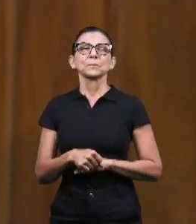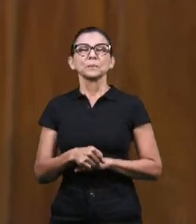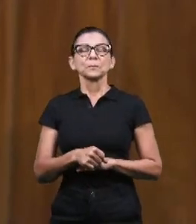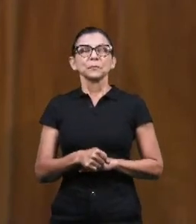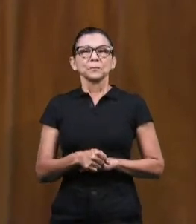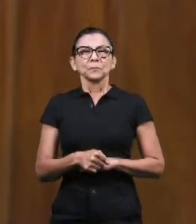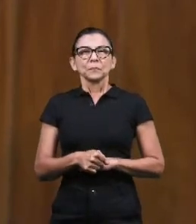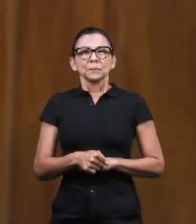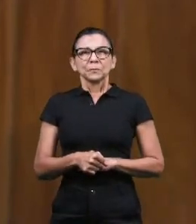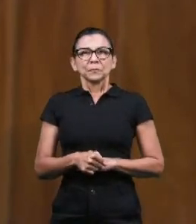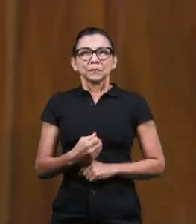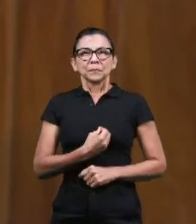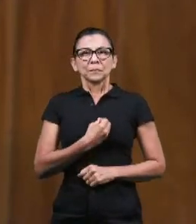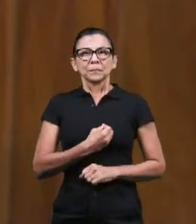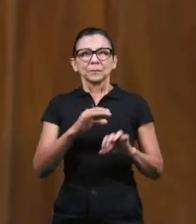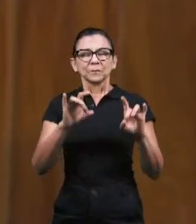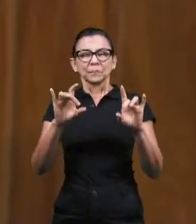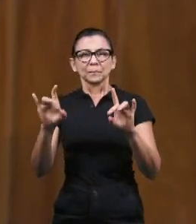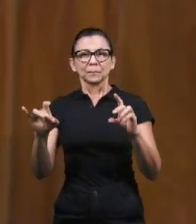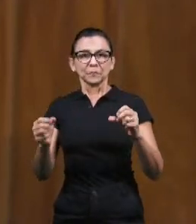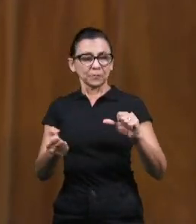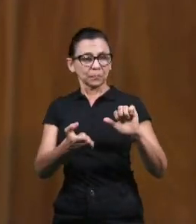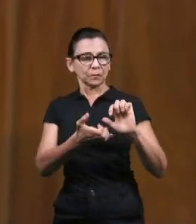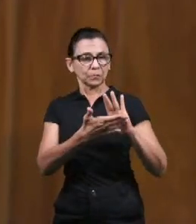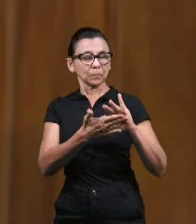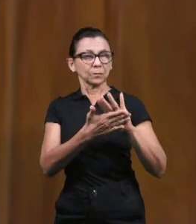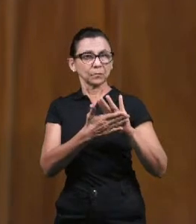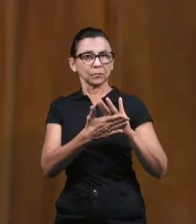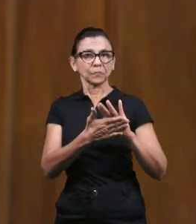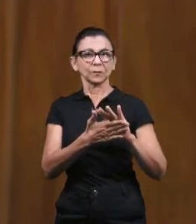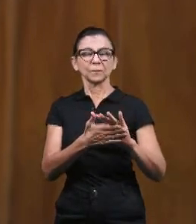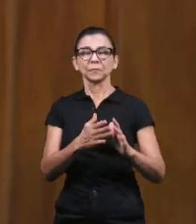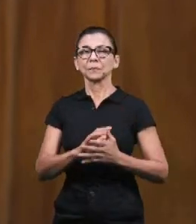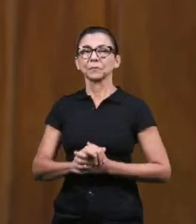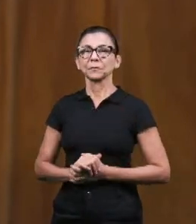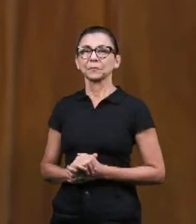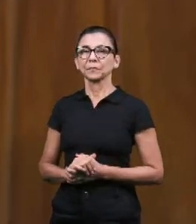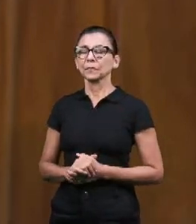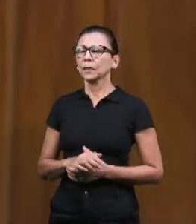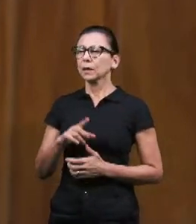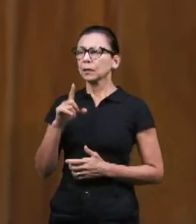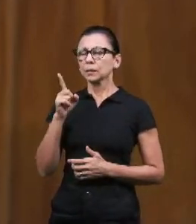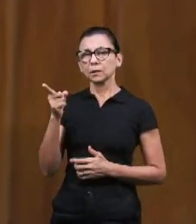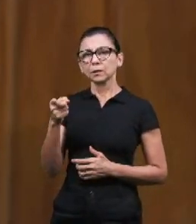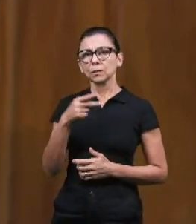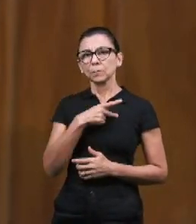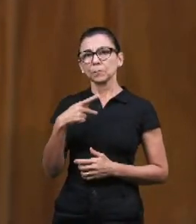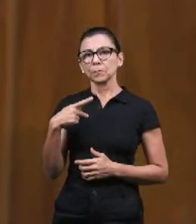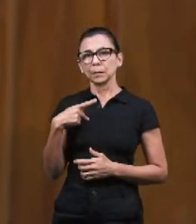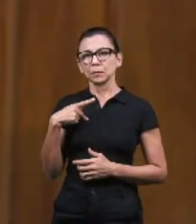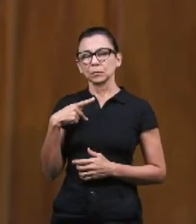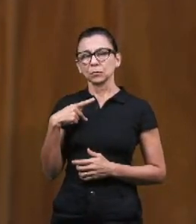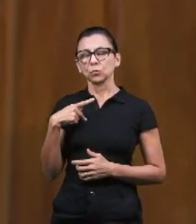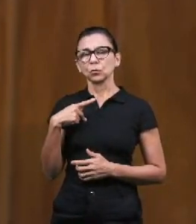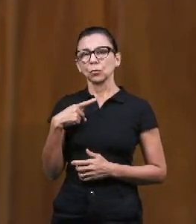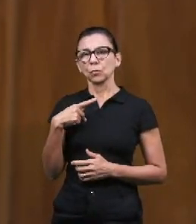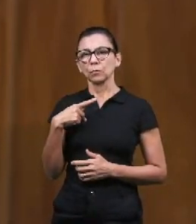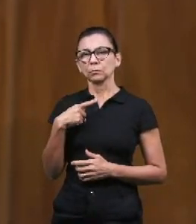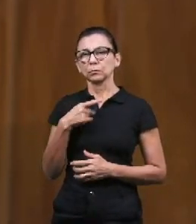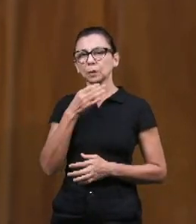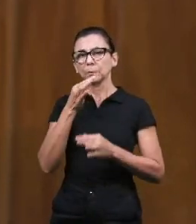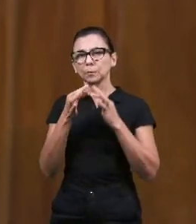aqui, especialmente na parte de louvor. E eu gostaria que o pastor Marcelo, então, comentasse um pouco agora sobre o que vai